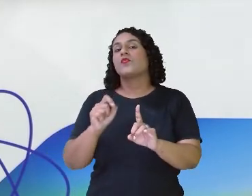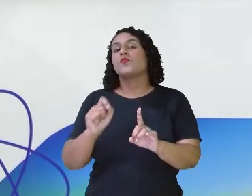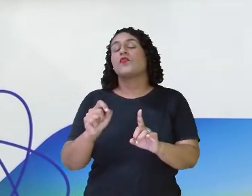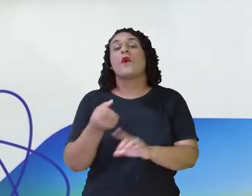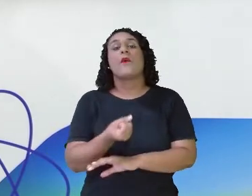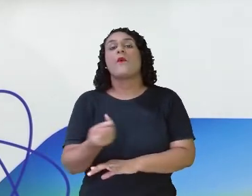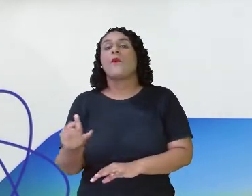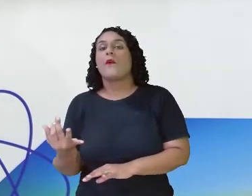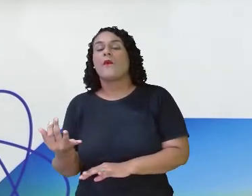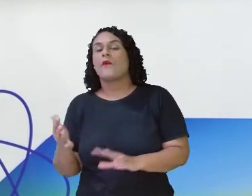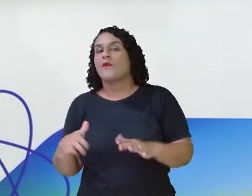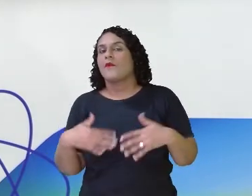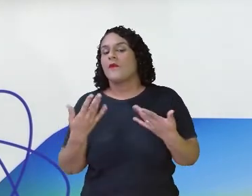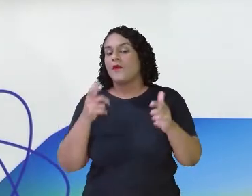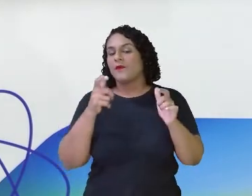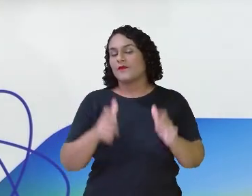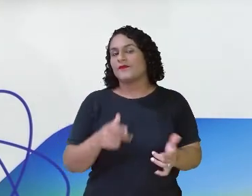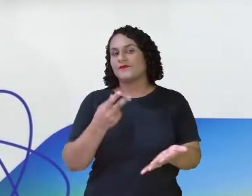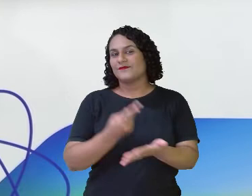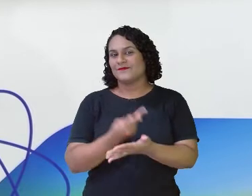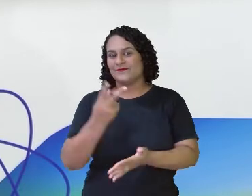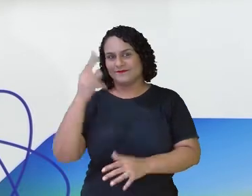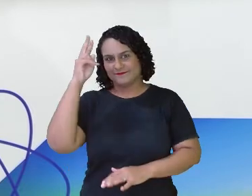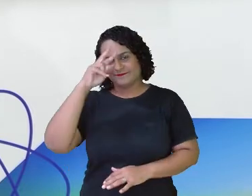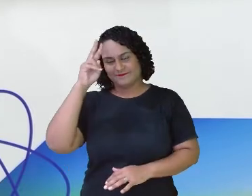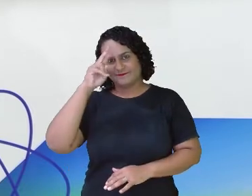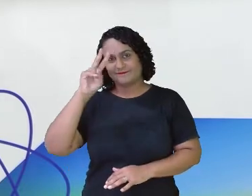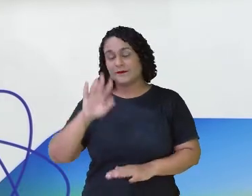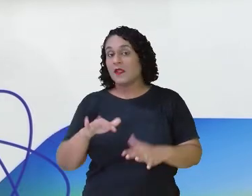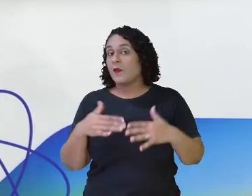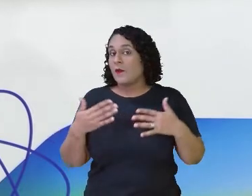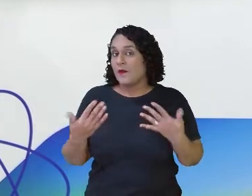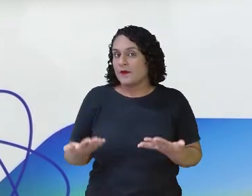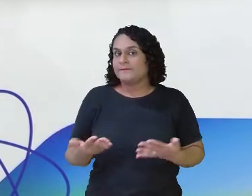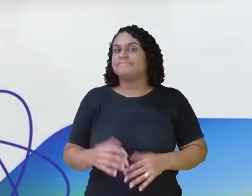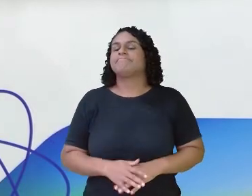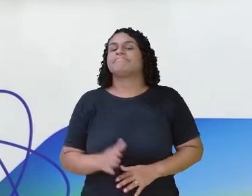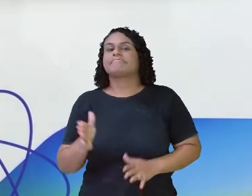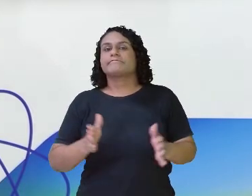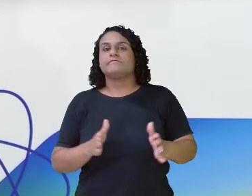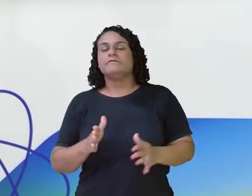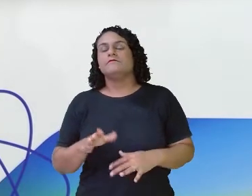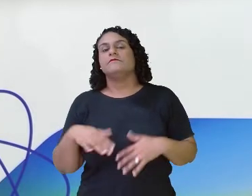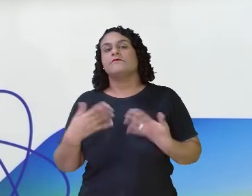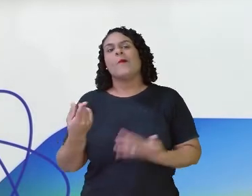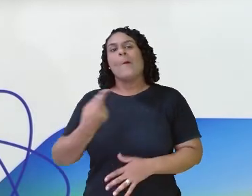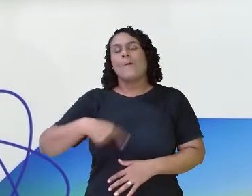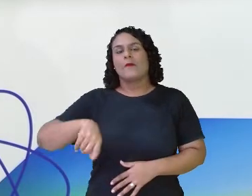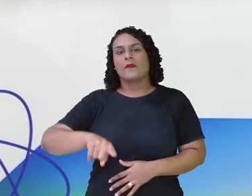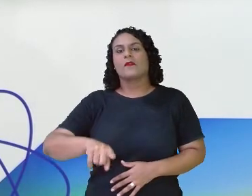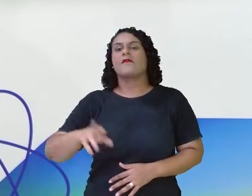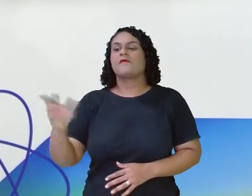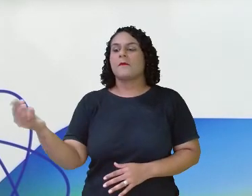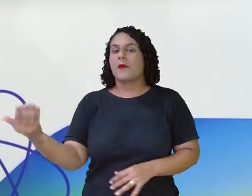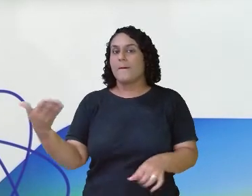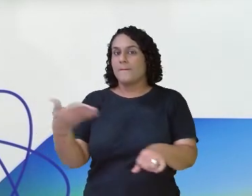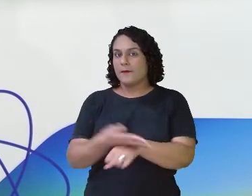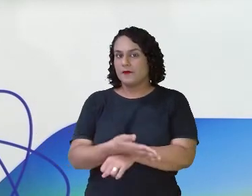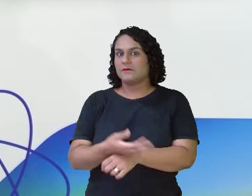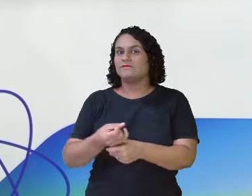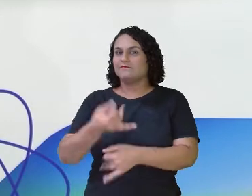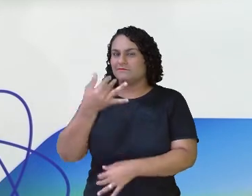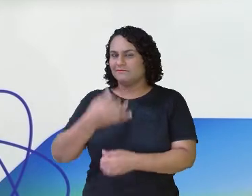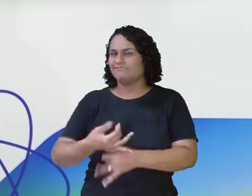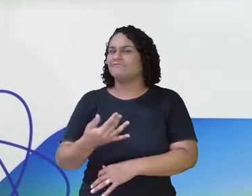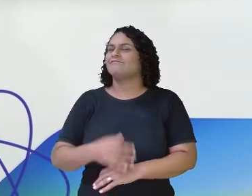personagens, onde aconteceu a história, onde se passou, quando. Enquanto vocês já vão respondendo, que eu tenho muita fé que